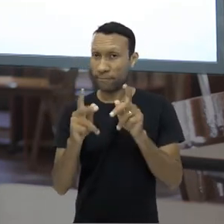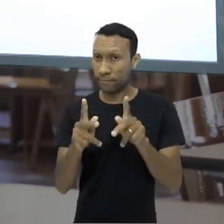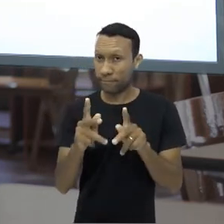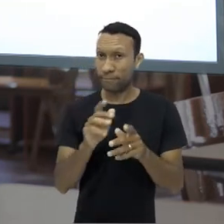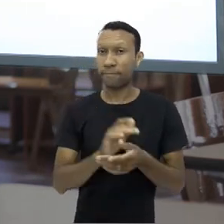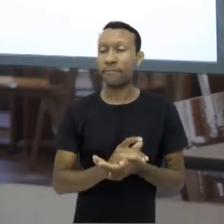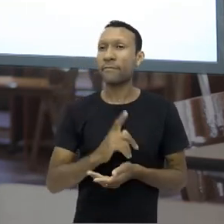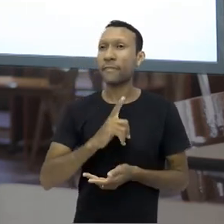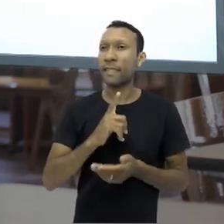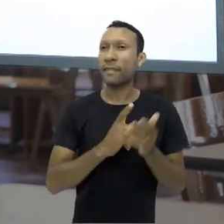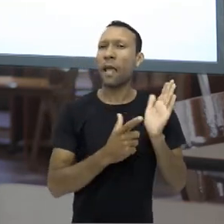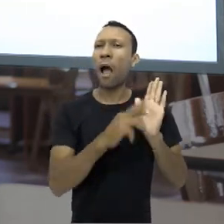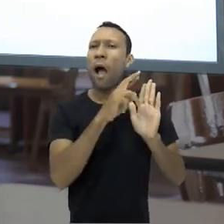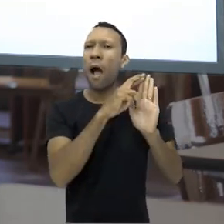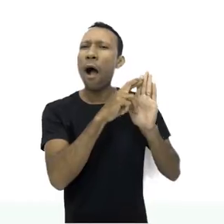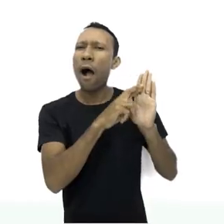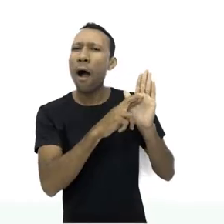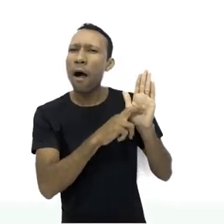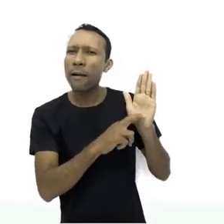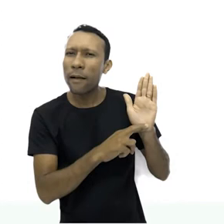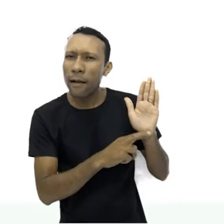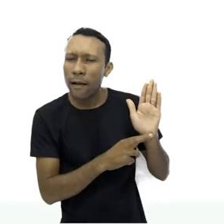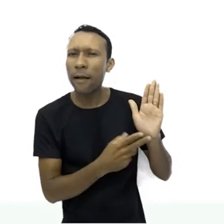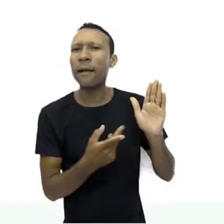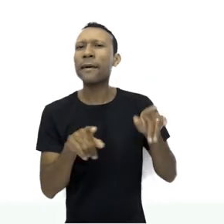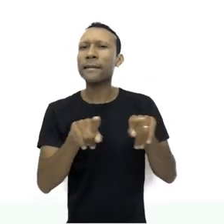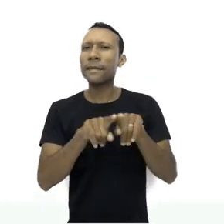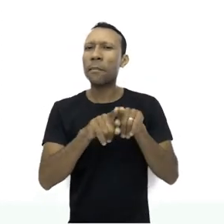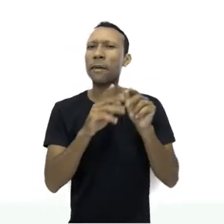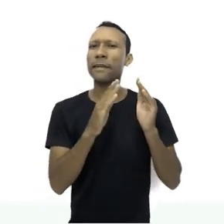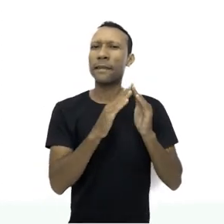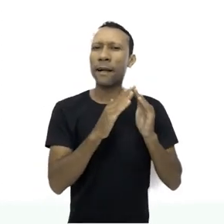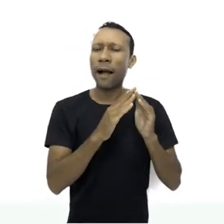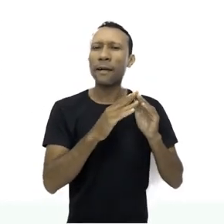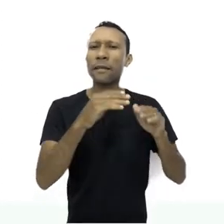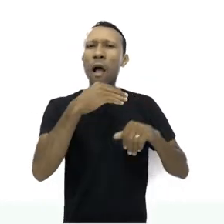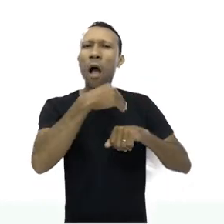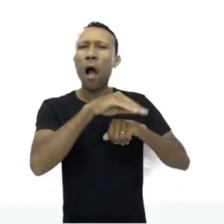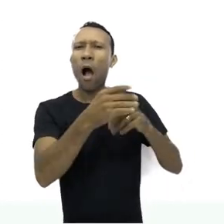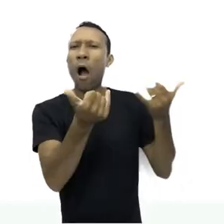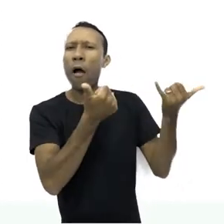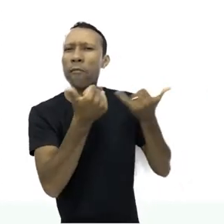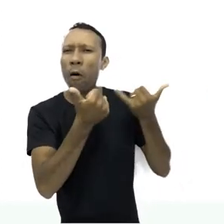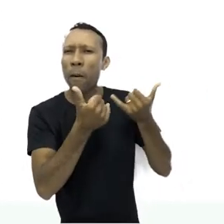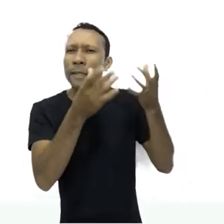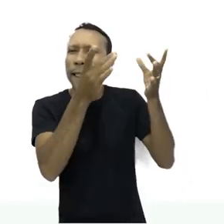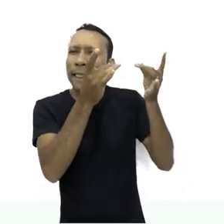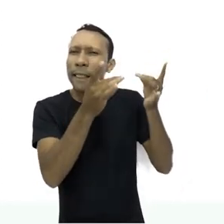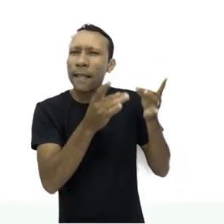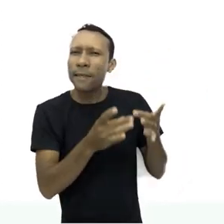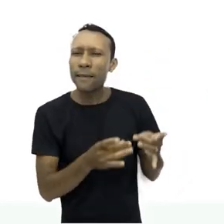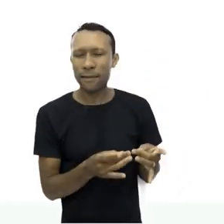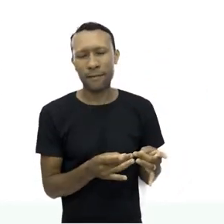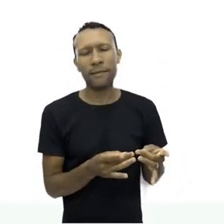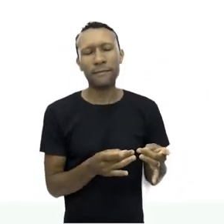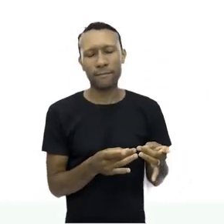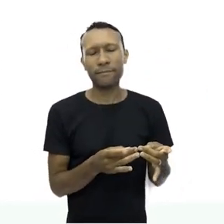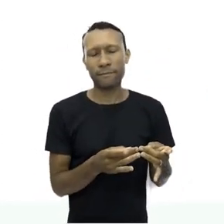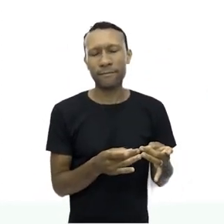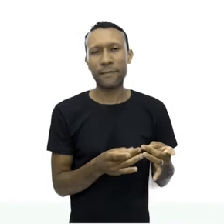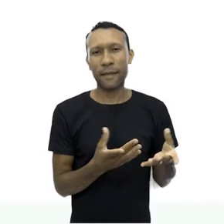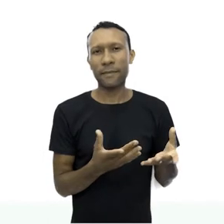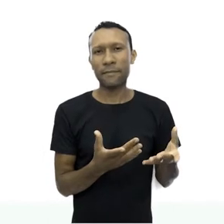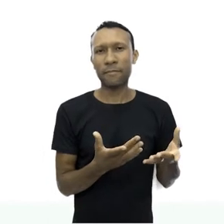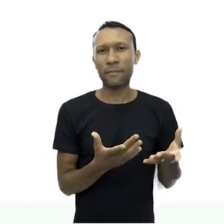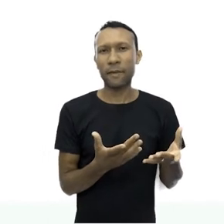Aí, ó, pessoal, aqui são as instruções da casa 2 também. Aí aqui, ó, já são informações mais detalhadas. E, novamente, como eu falei, para